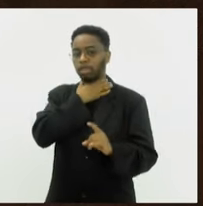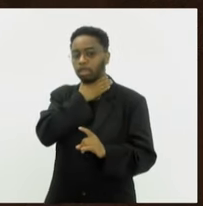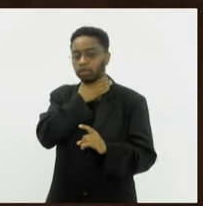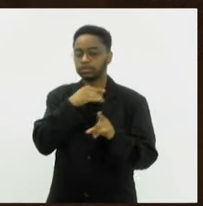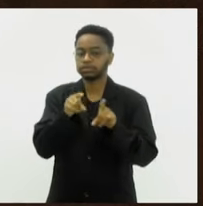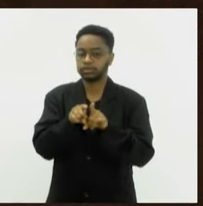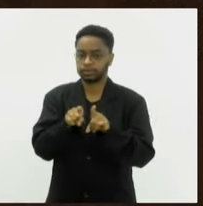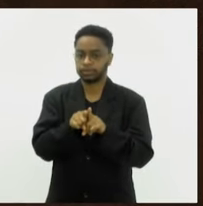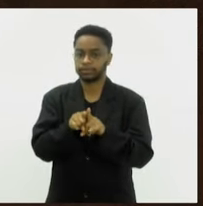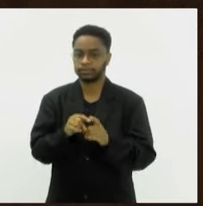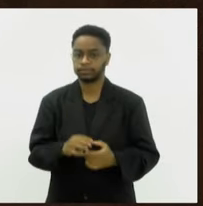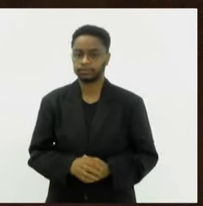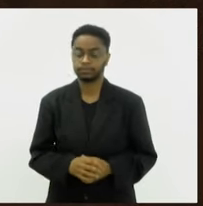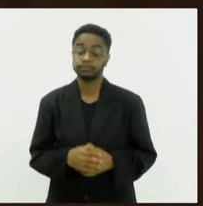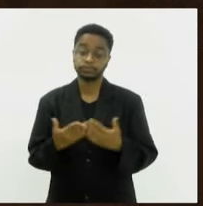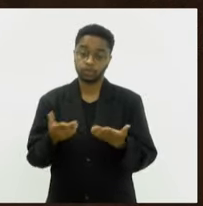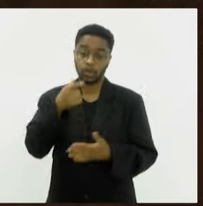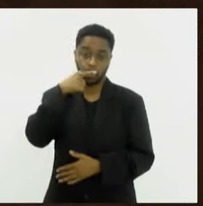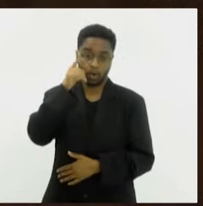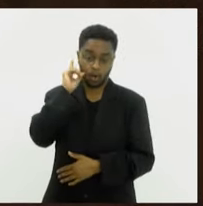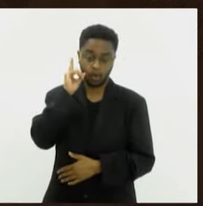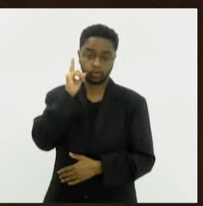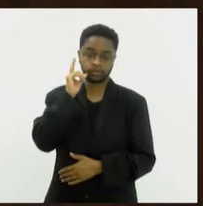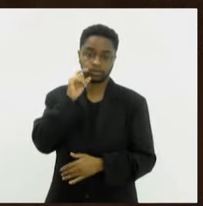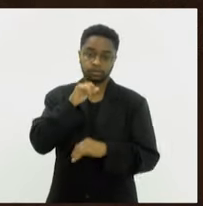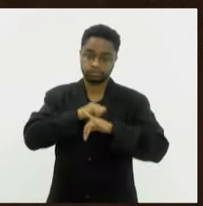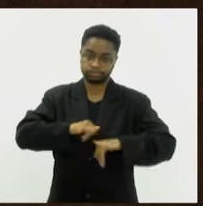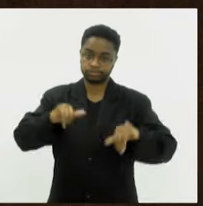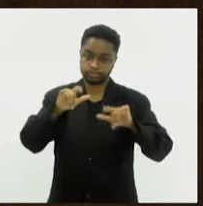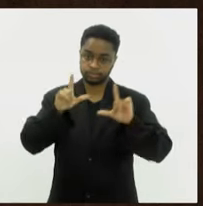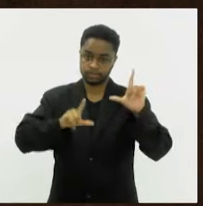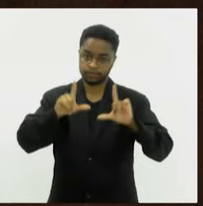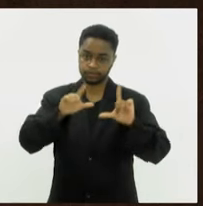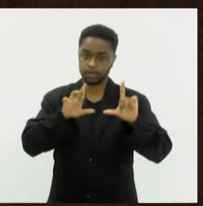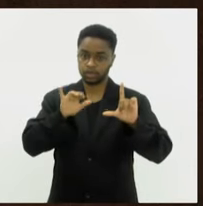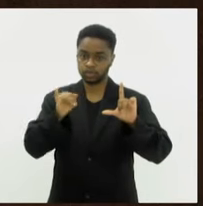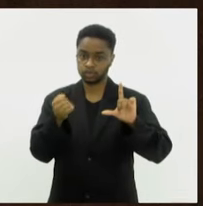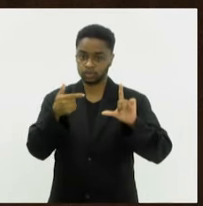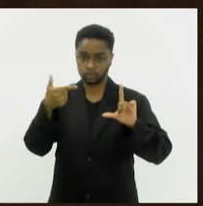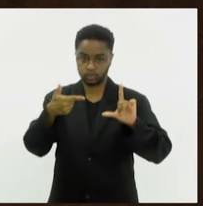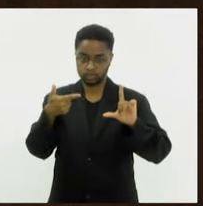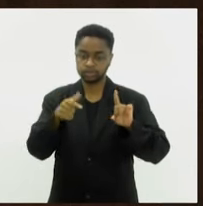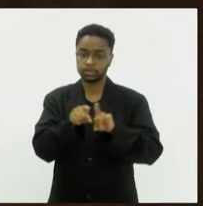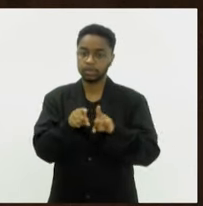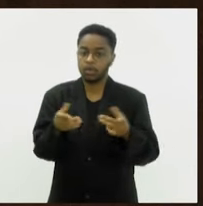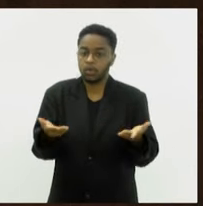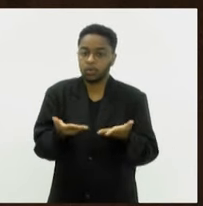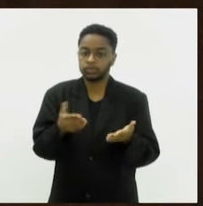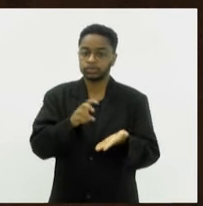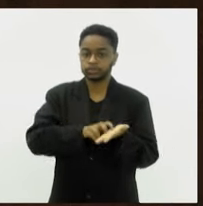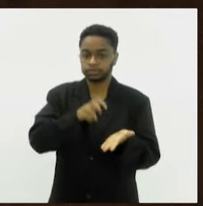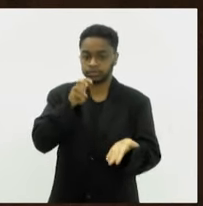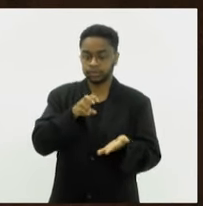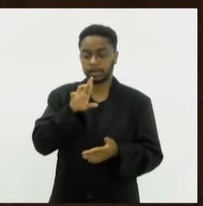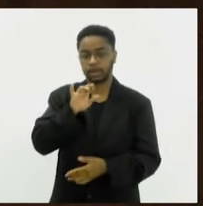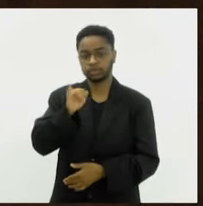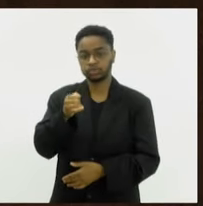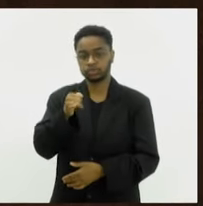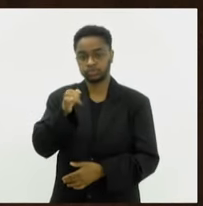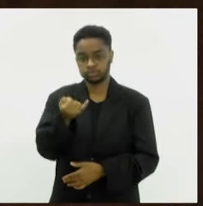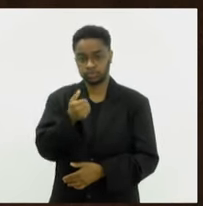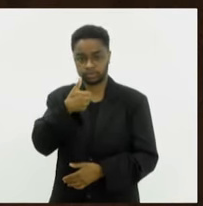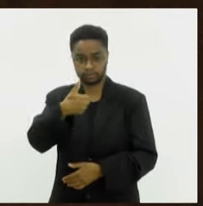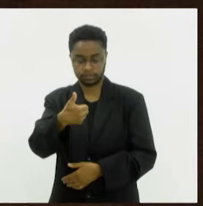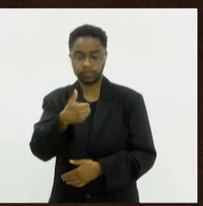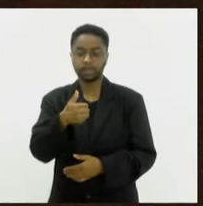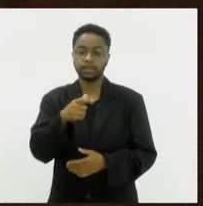asfixiadas. Isso ontem foi reportado no RJ2 e hoje de manhã no RJ1, matéria que foi gravada no